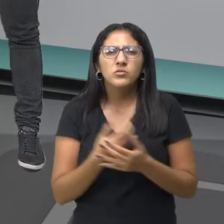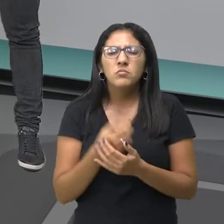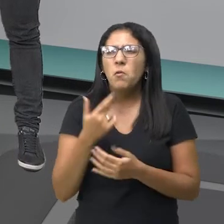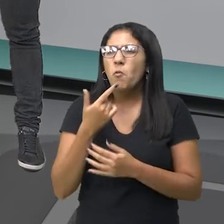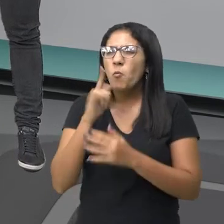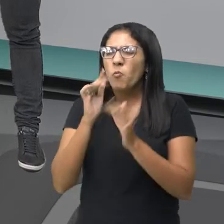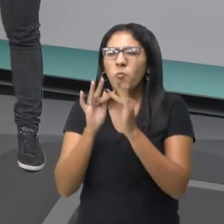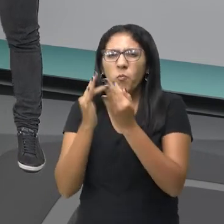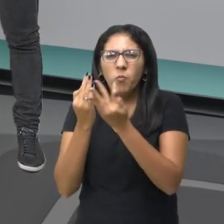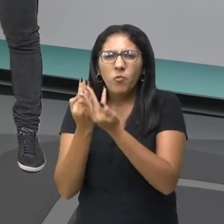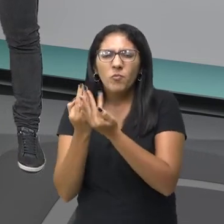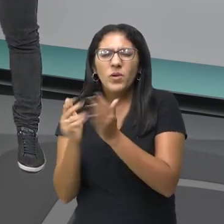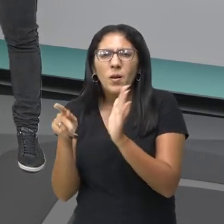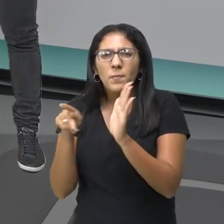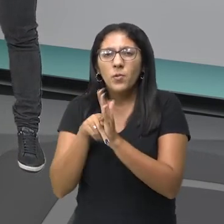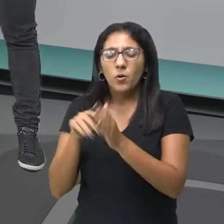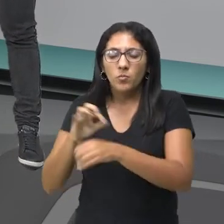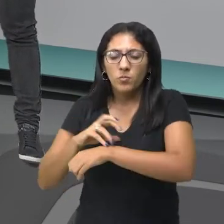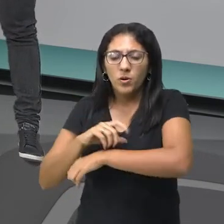outra família, a de